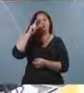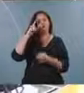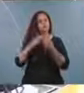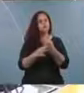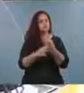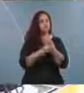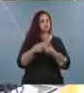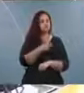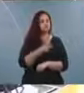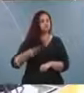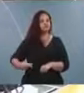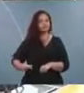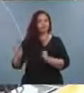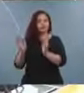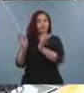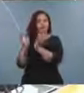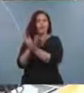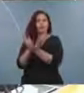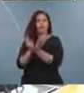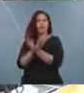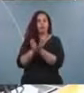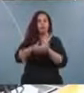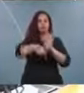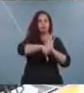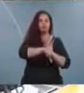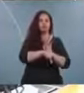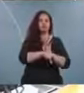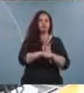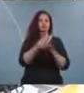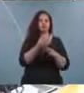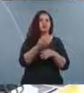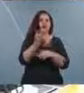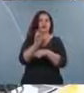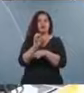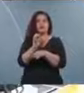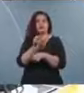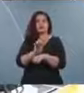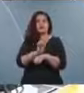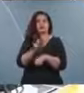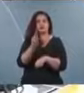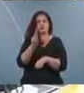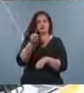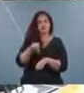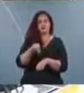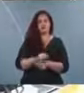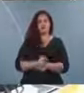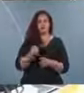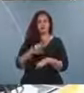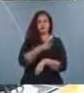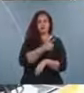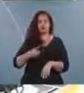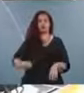são provenientes de uma das facções que atua no Rio Grande do Norte. E, por fim, o deputado General Girão, ele solicita